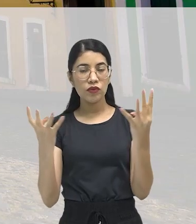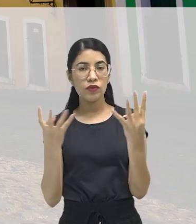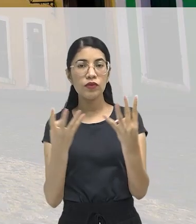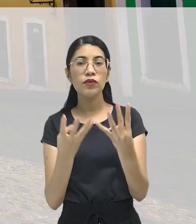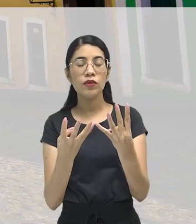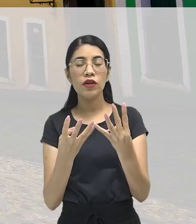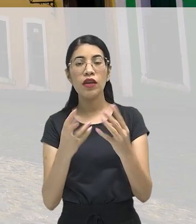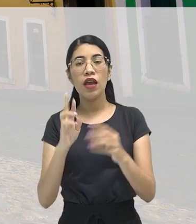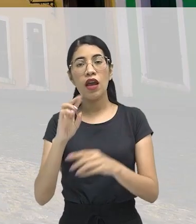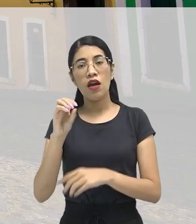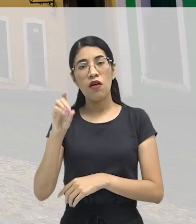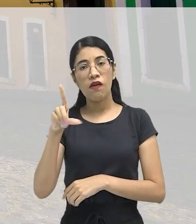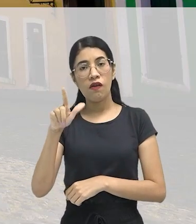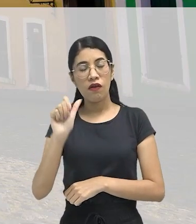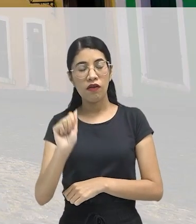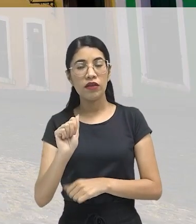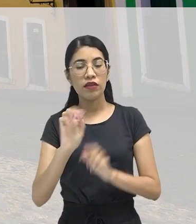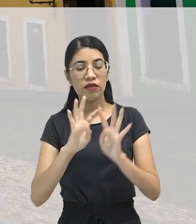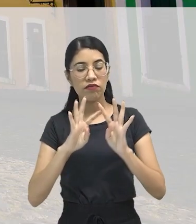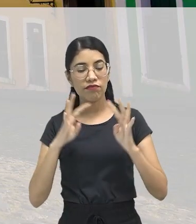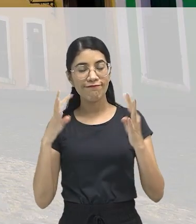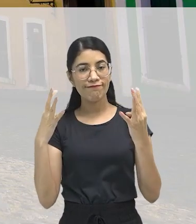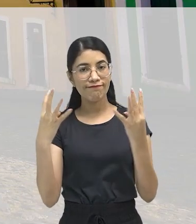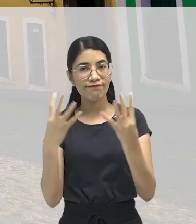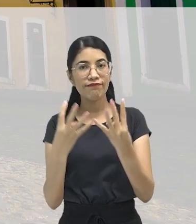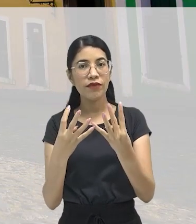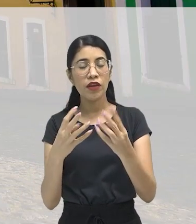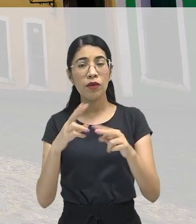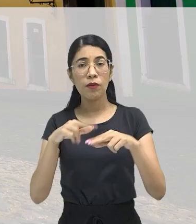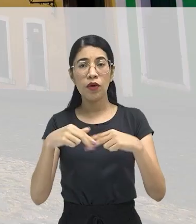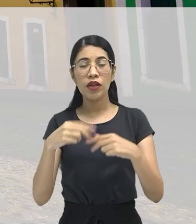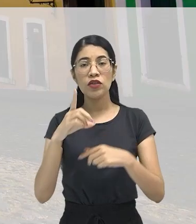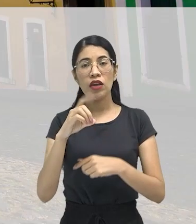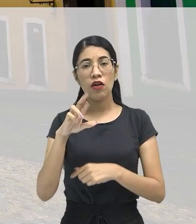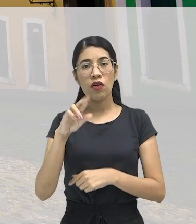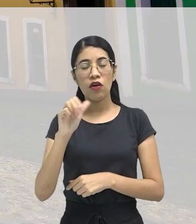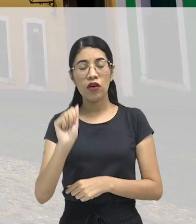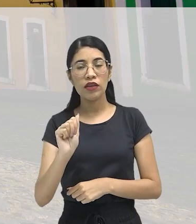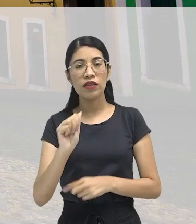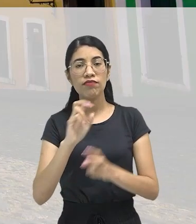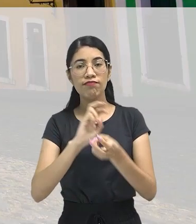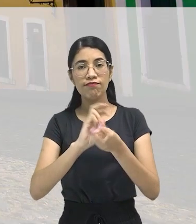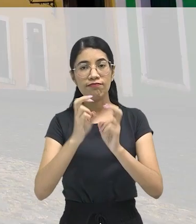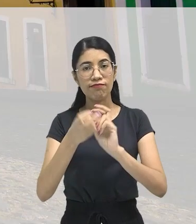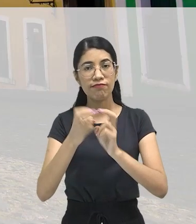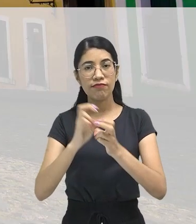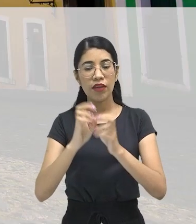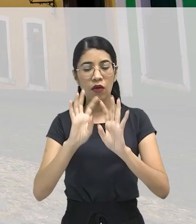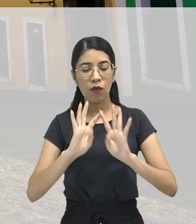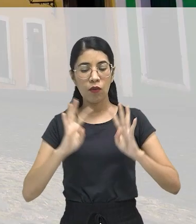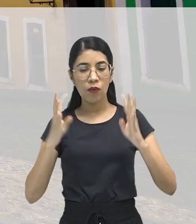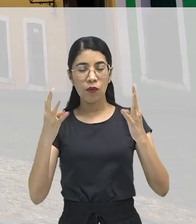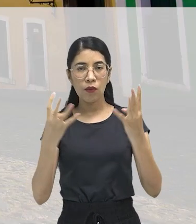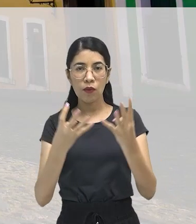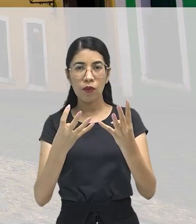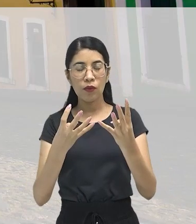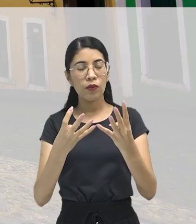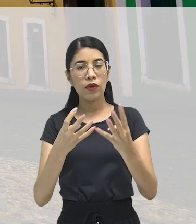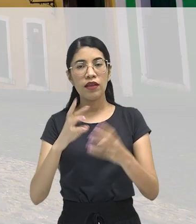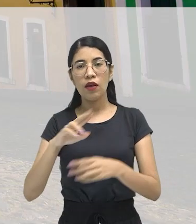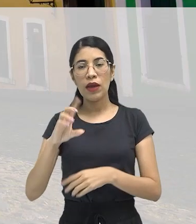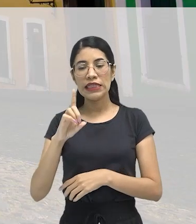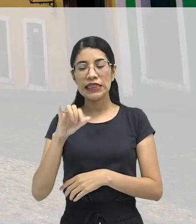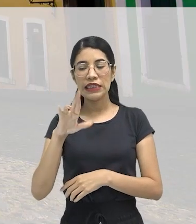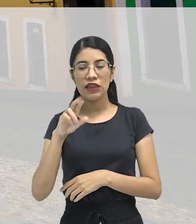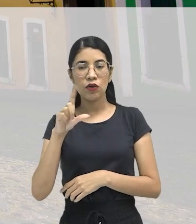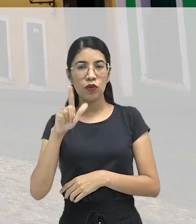a gente chama de roda. Então, por isso que é chamado de roda de capoeira. Ou vocês já ouviram falar círculo de capoeira?